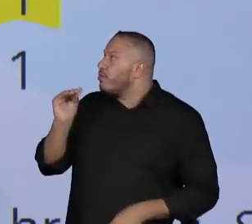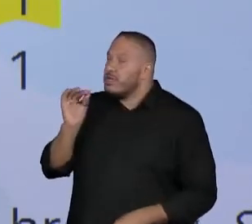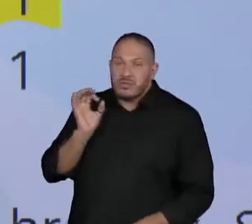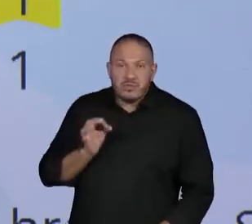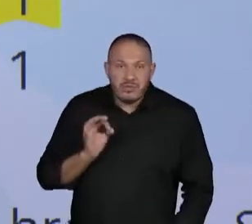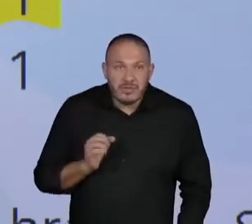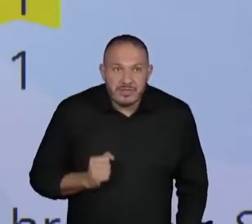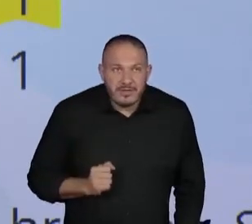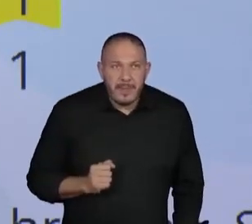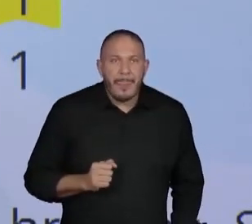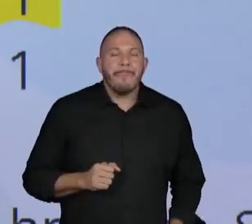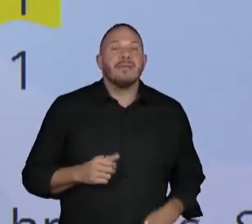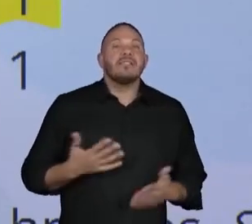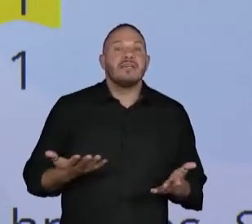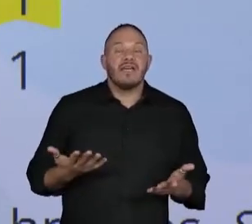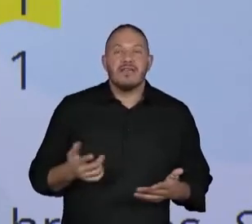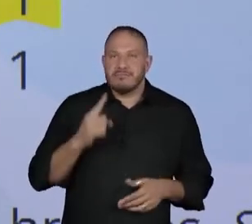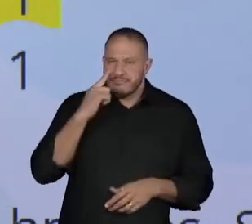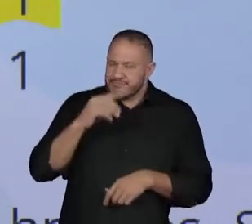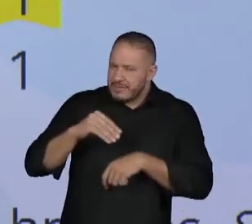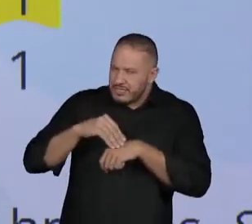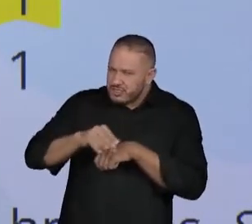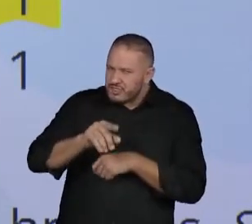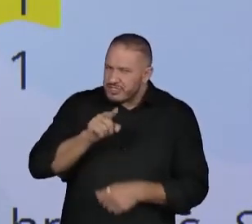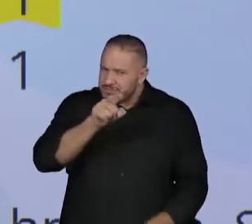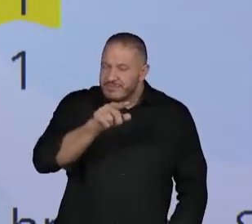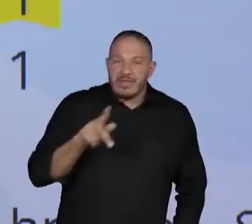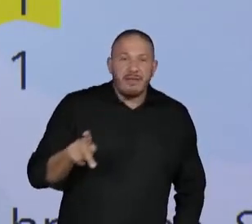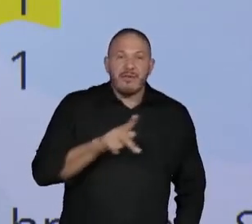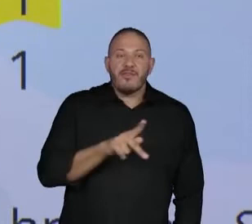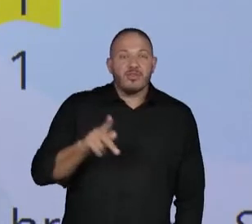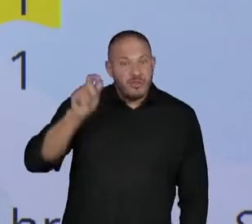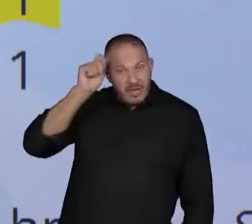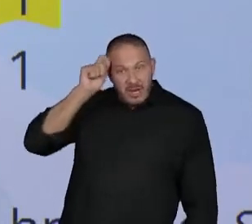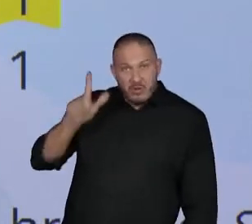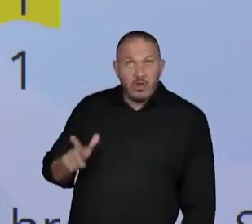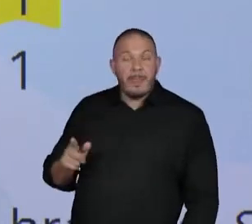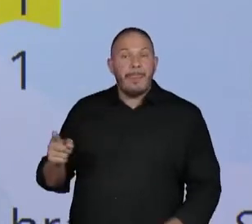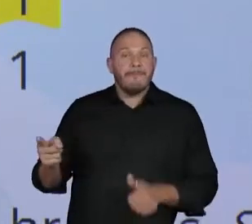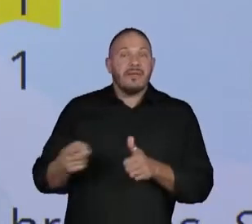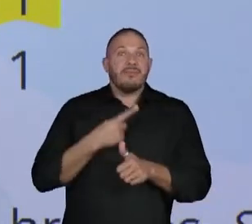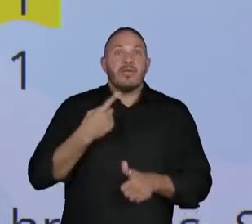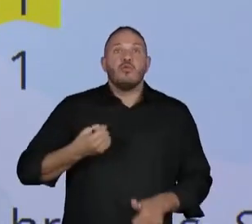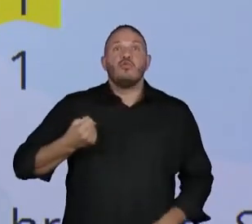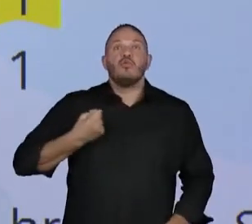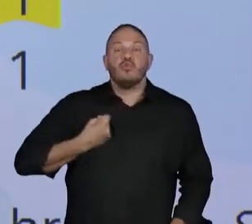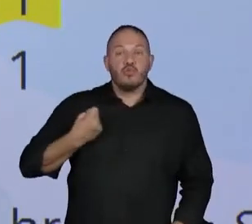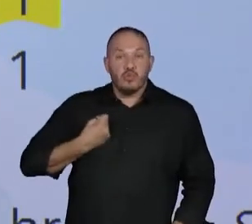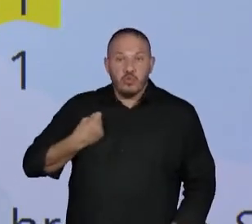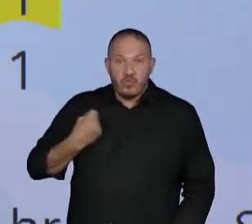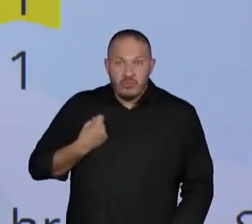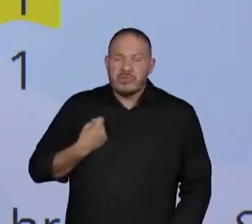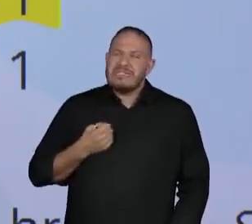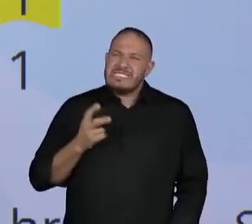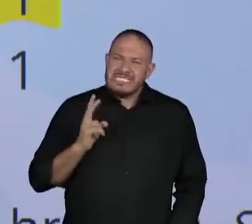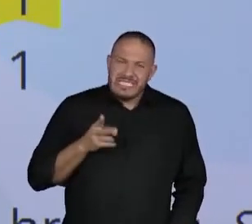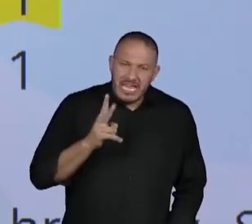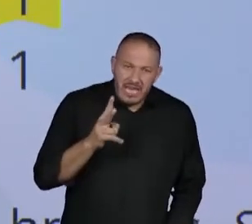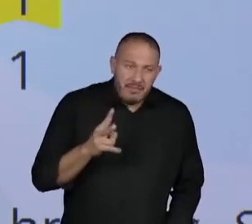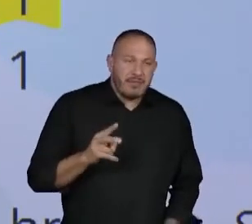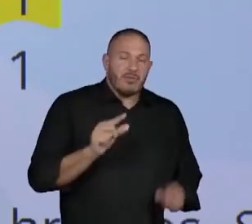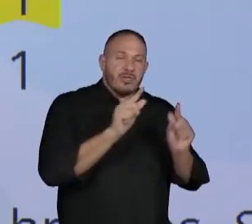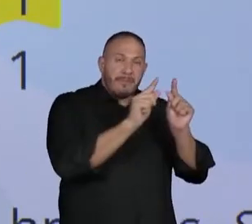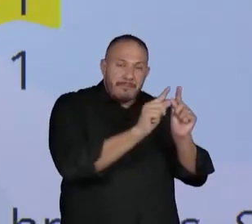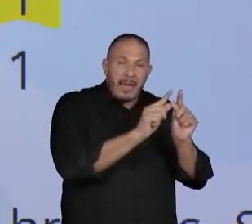números. E aí fica essa dica que a professora Ana Lu deu. O primeiro número do código, ele sempre vai indicar